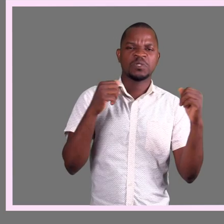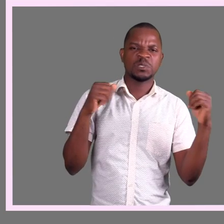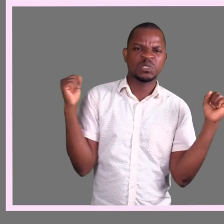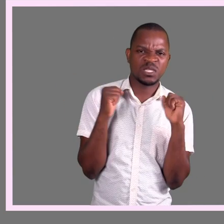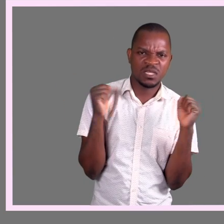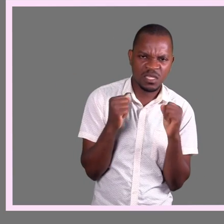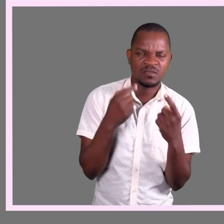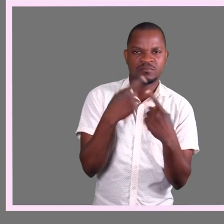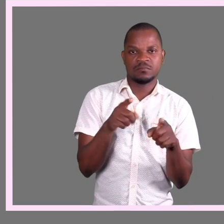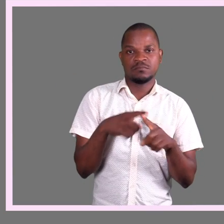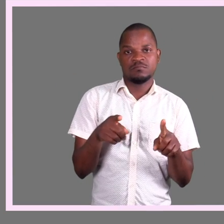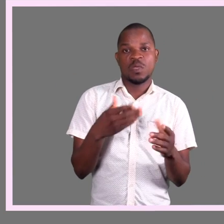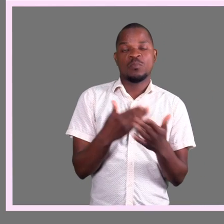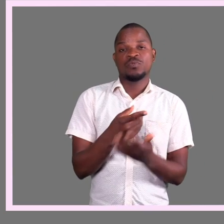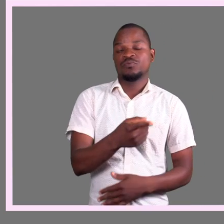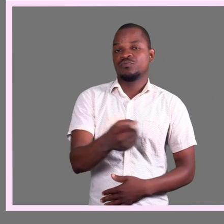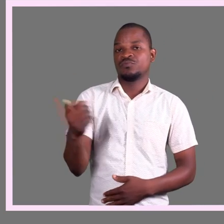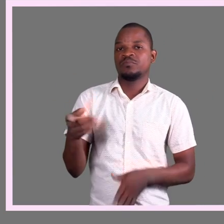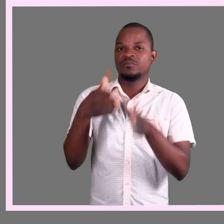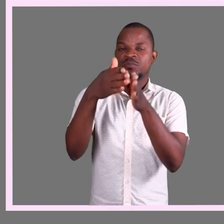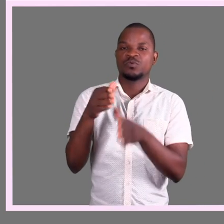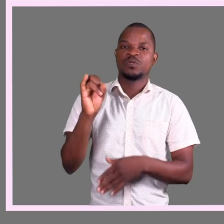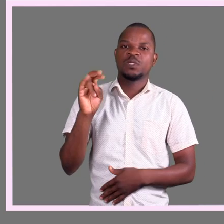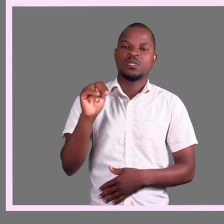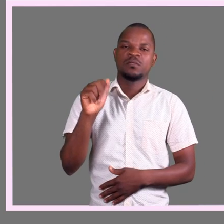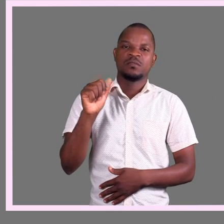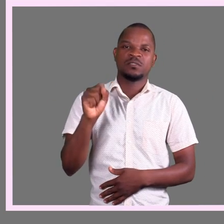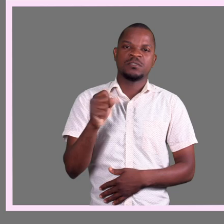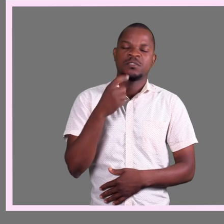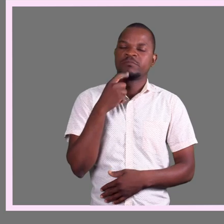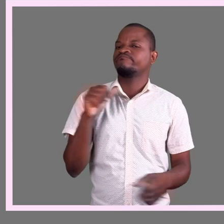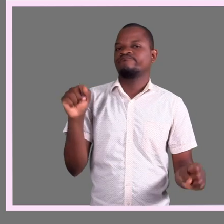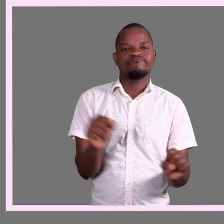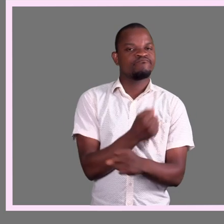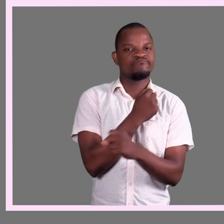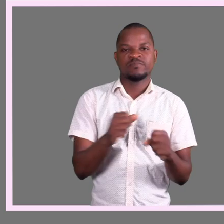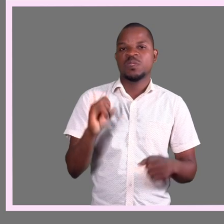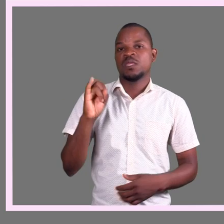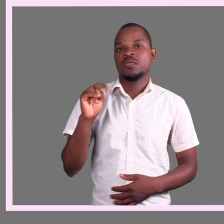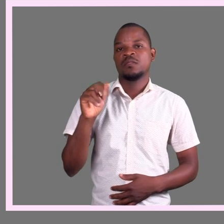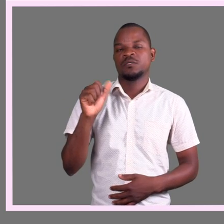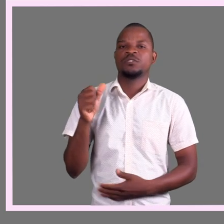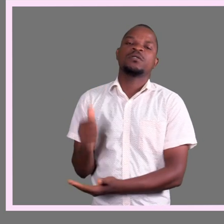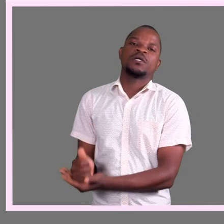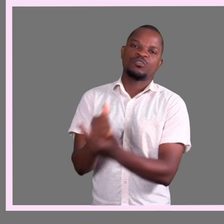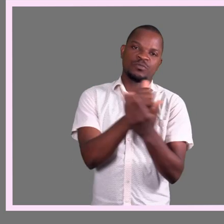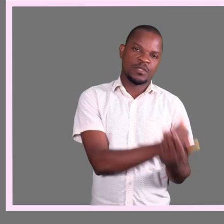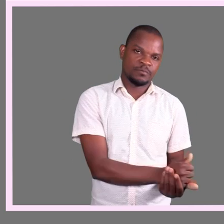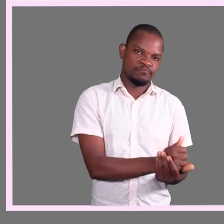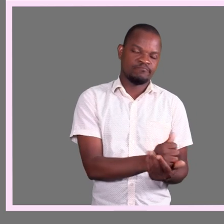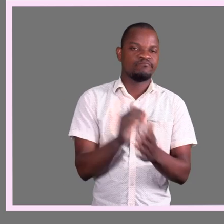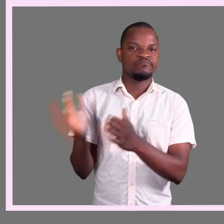necessitada nesse momento, nesse caso. Então o menino não puder beneficiar-se de nada. Nunca tive